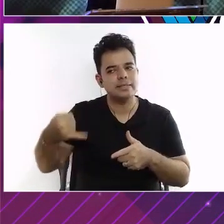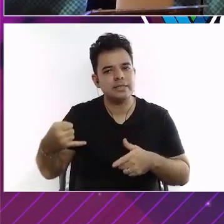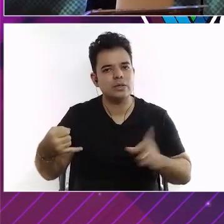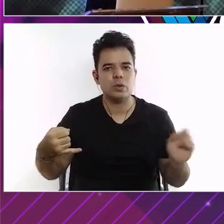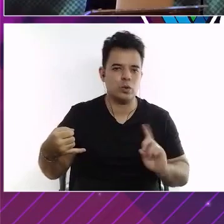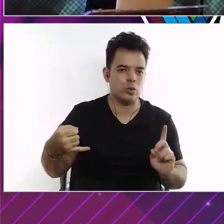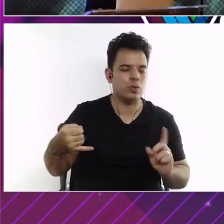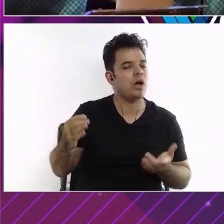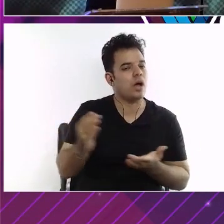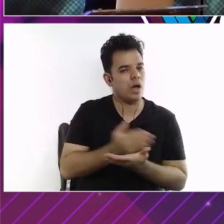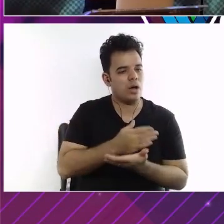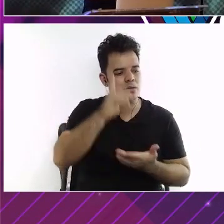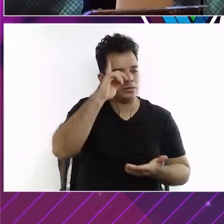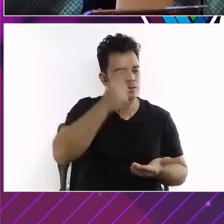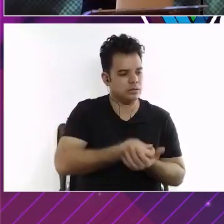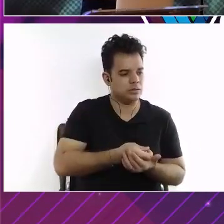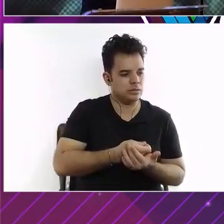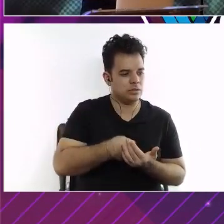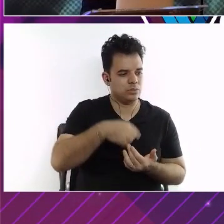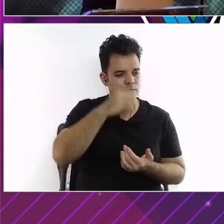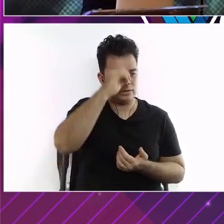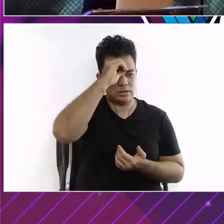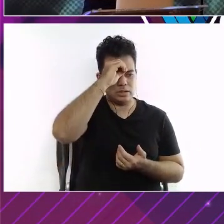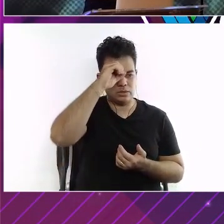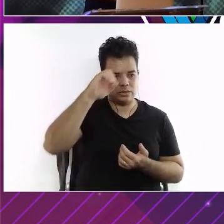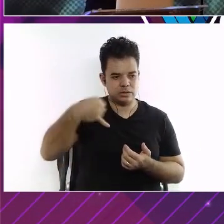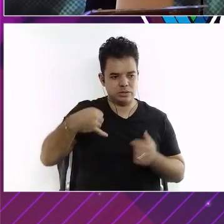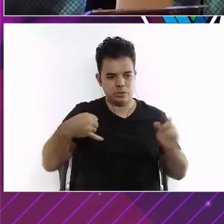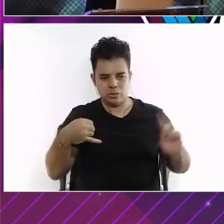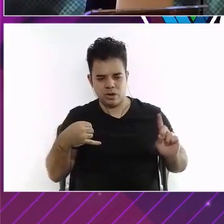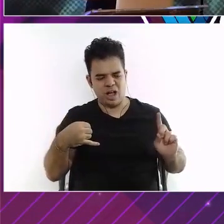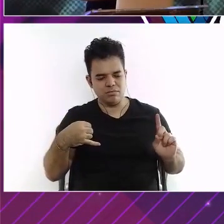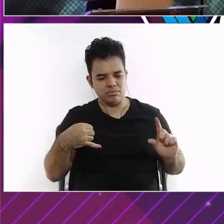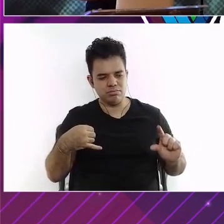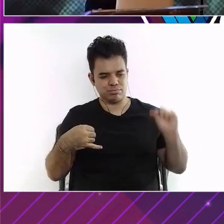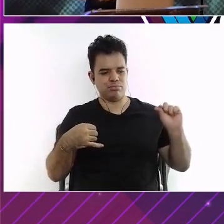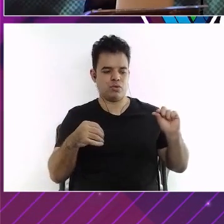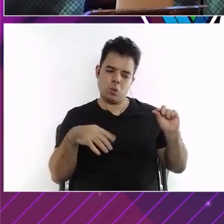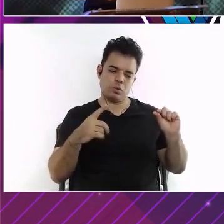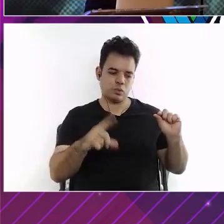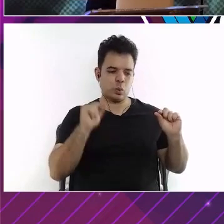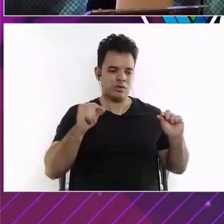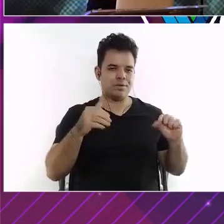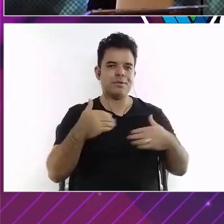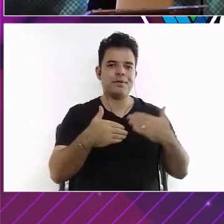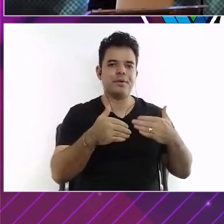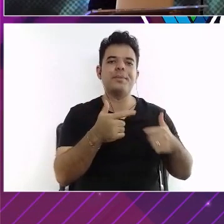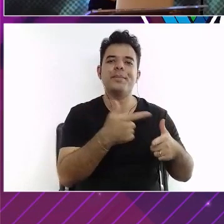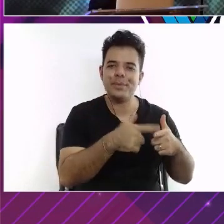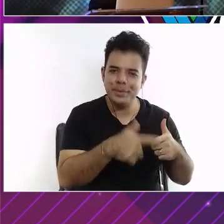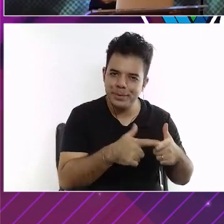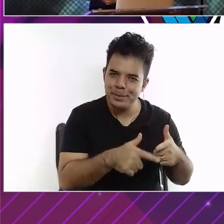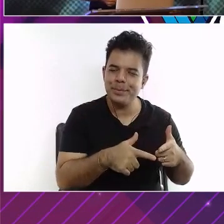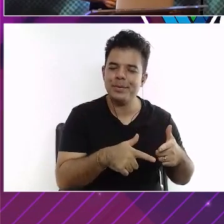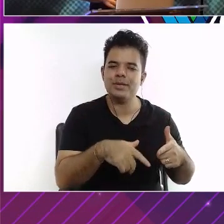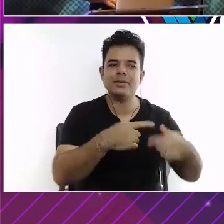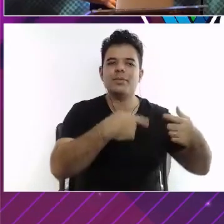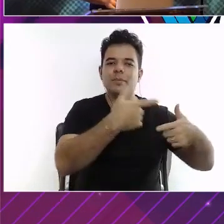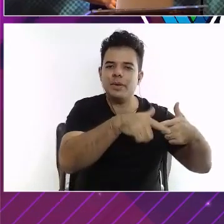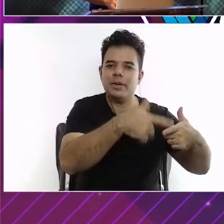ignorância, que vai levar a mais problemas que as decisões criam e, consequentemente, a gente tem um problema gerador de problemas.